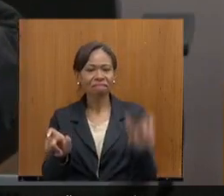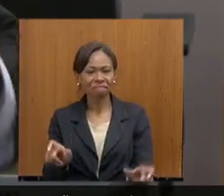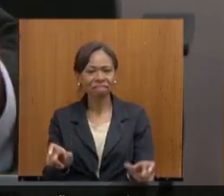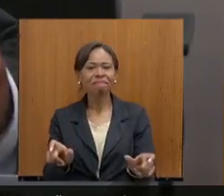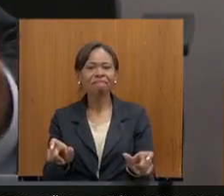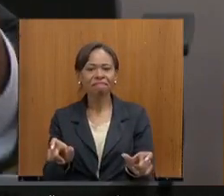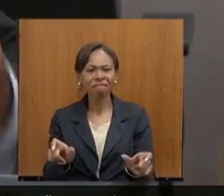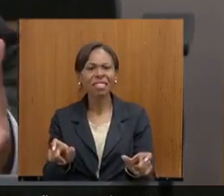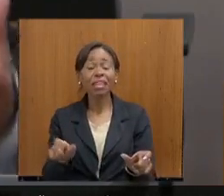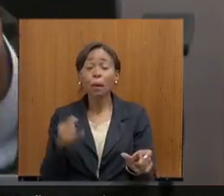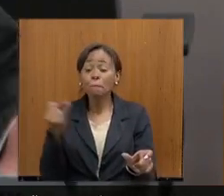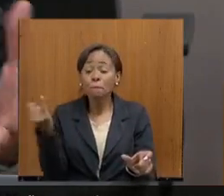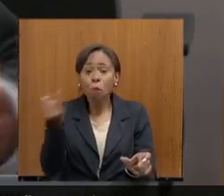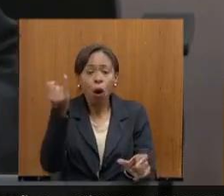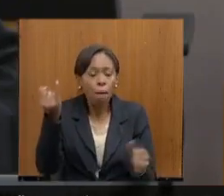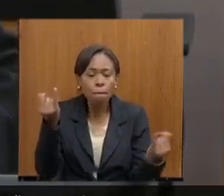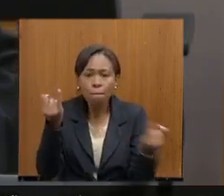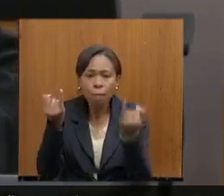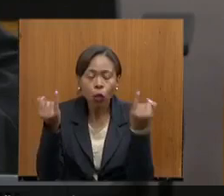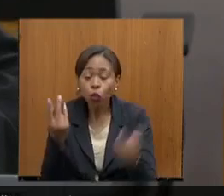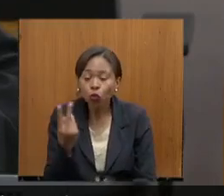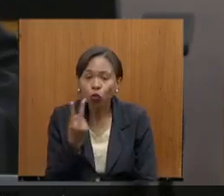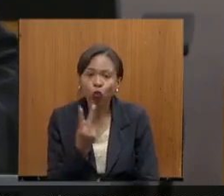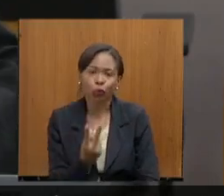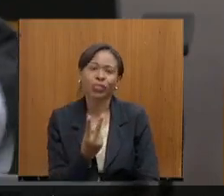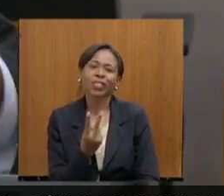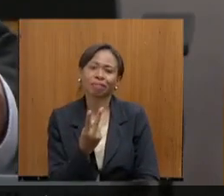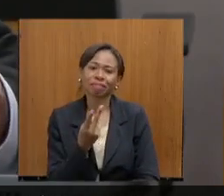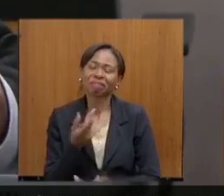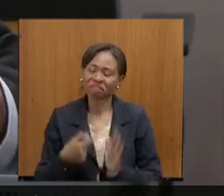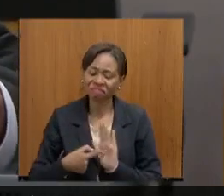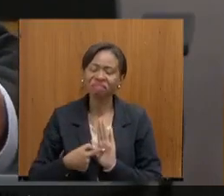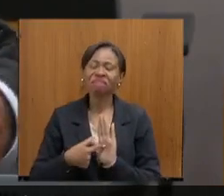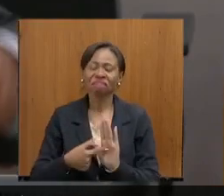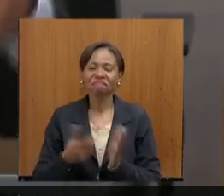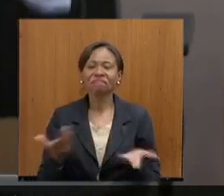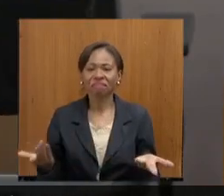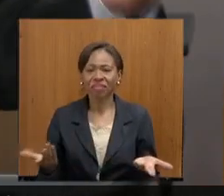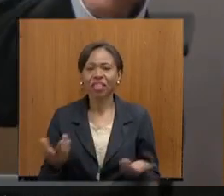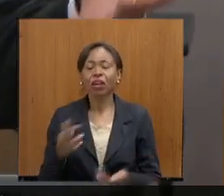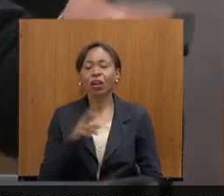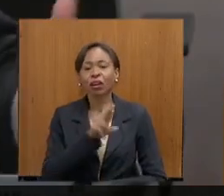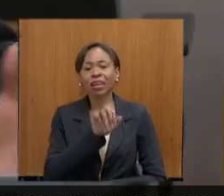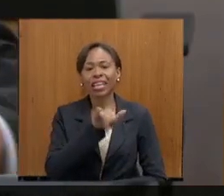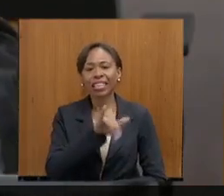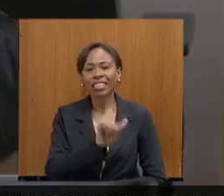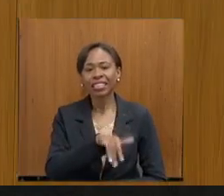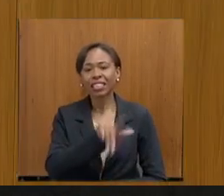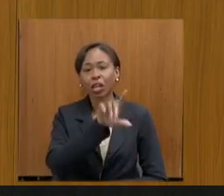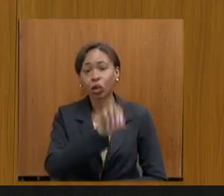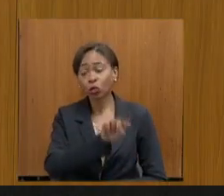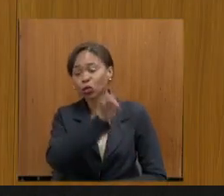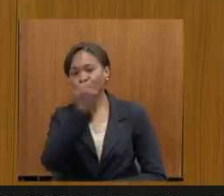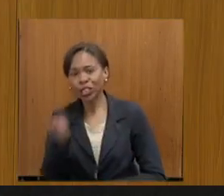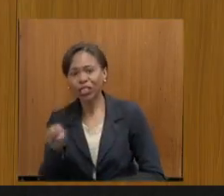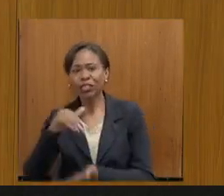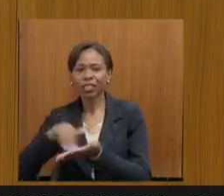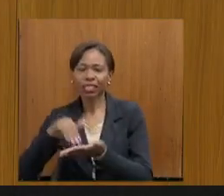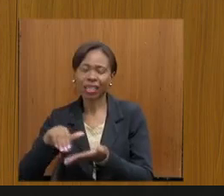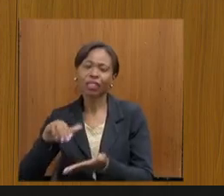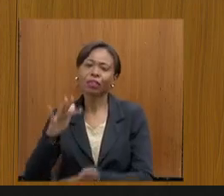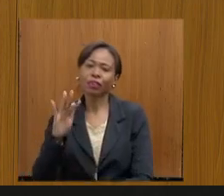que realmente tem dado toda essa demonstração em vários Presidente Reinaldo e o nosso secretário Fernando